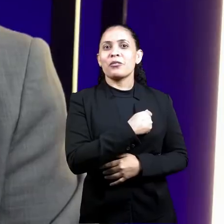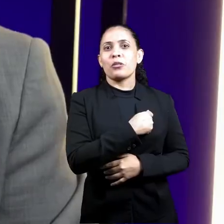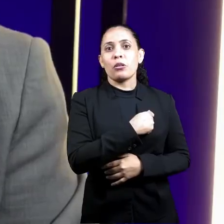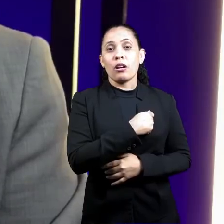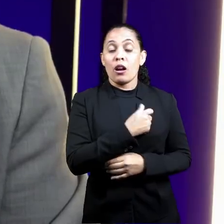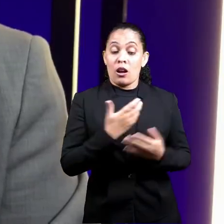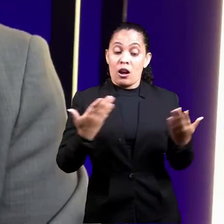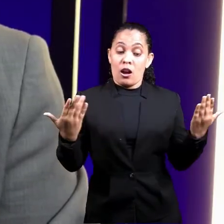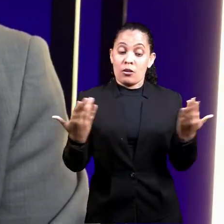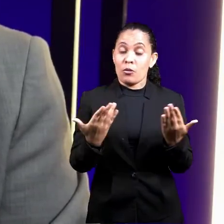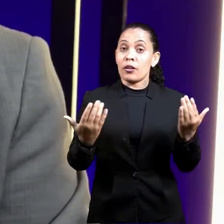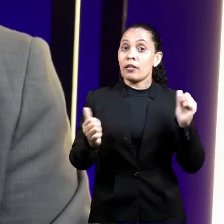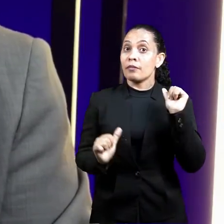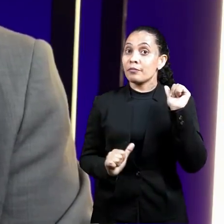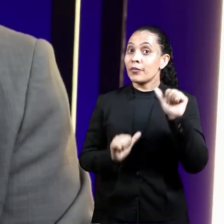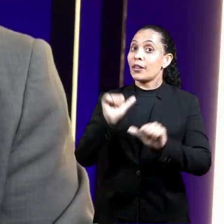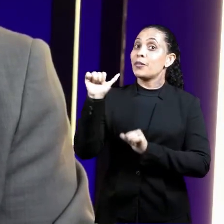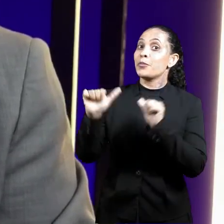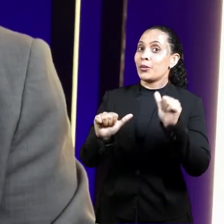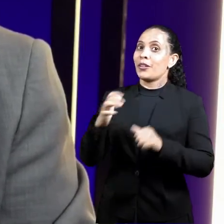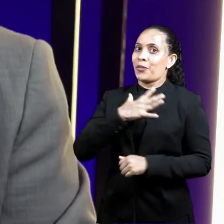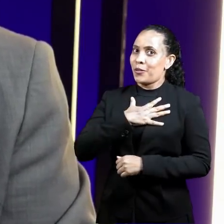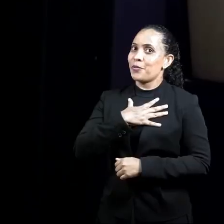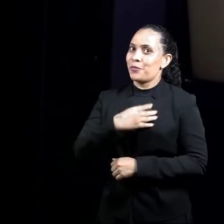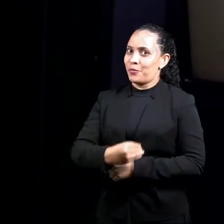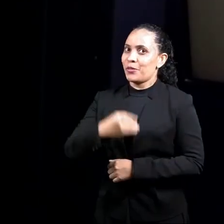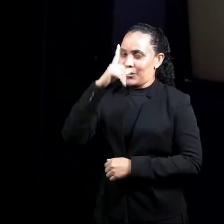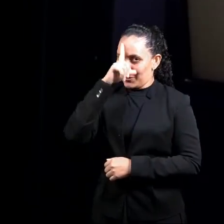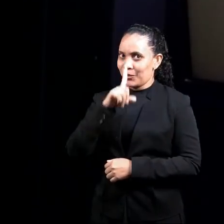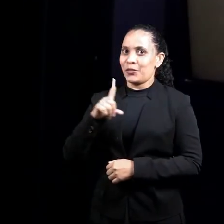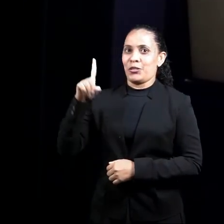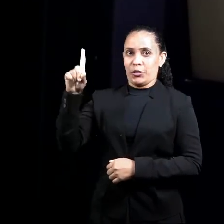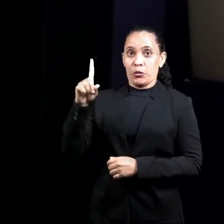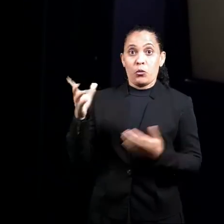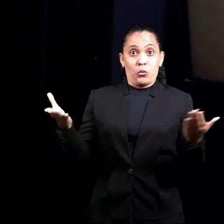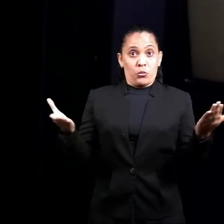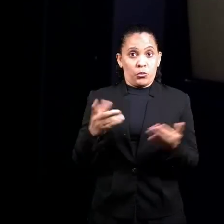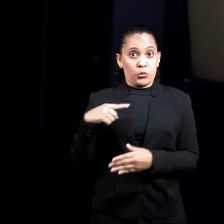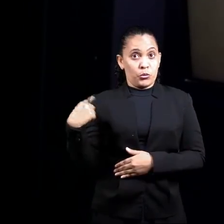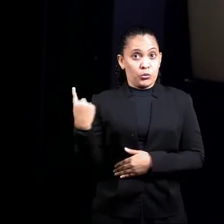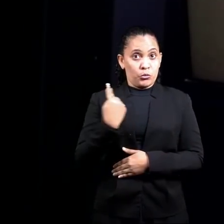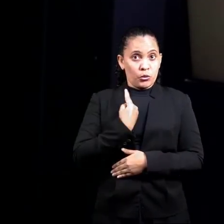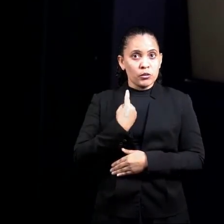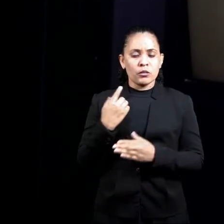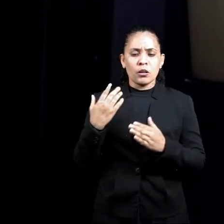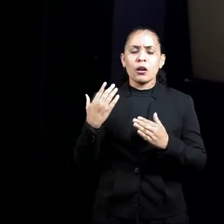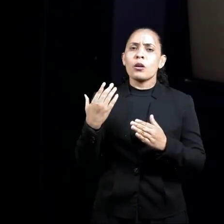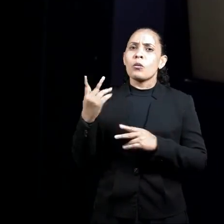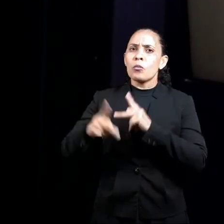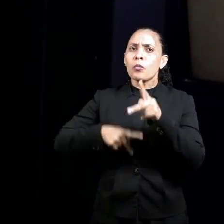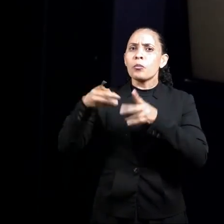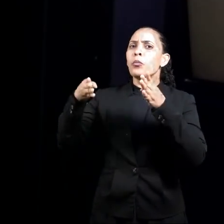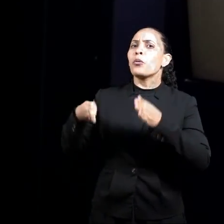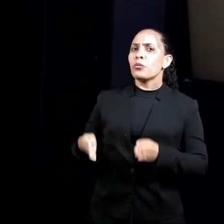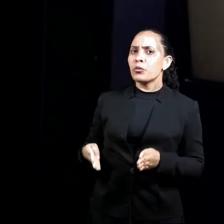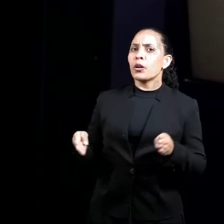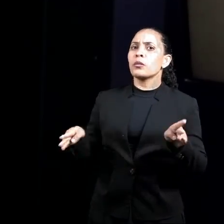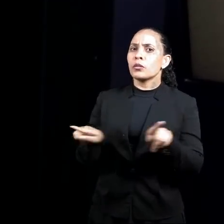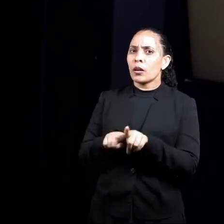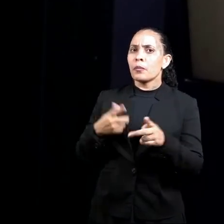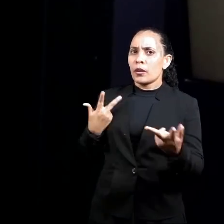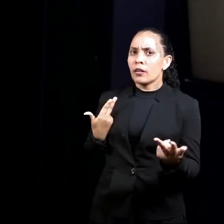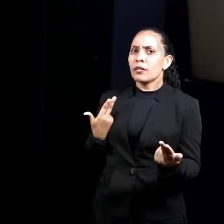ser sobrinho, né? Ele vai passar agora a ser filho de Deus. Hoje, nós, como igreja, fazemos a mesma coisa.